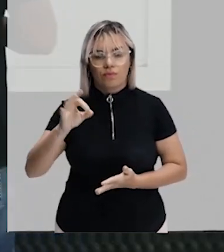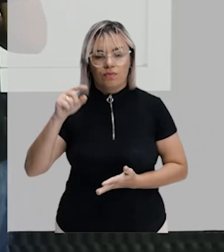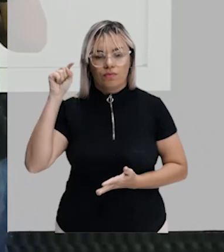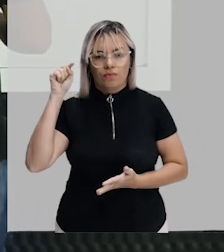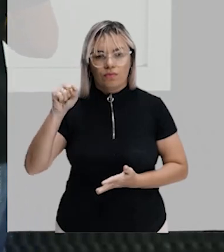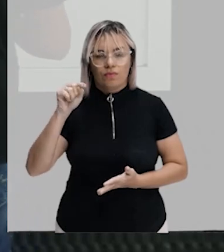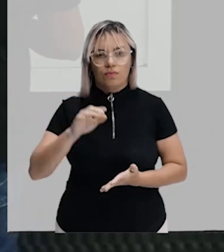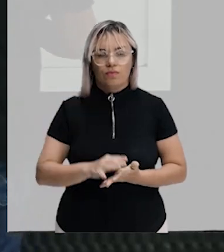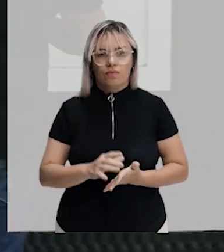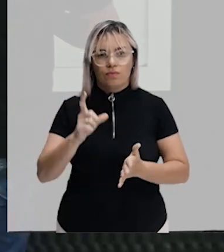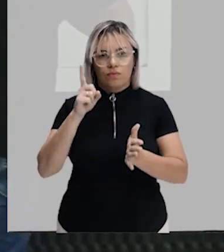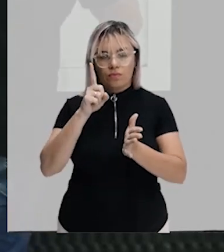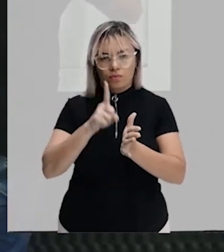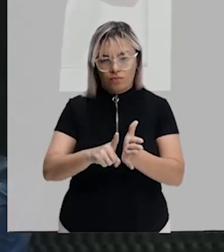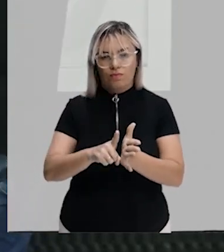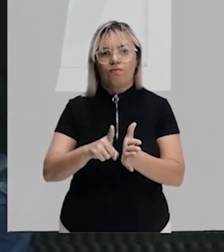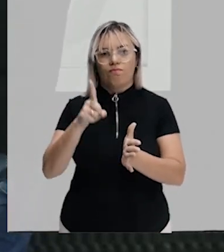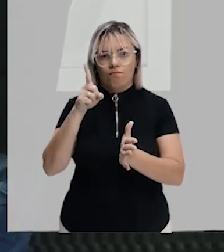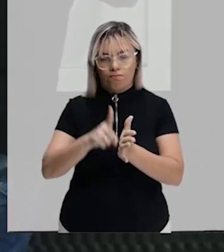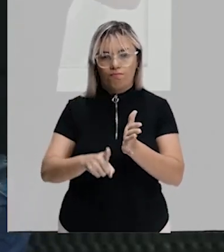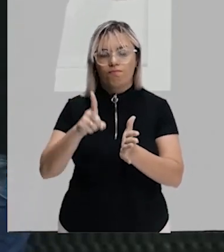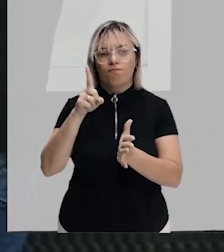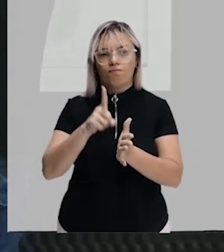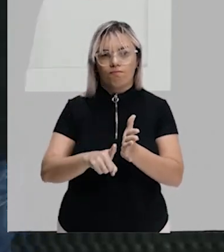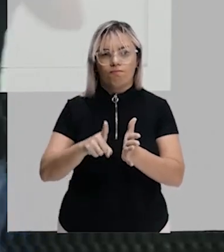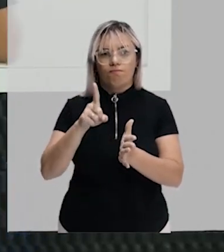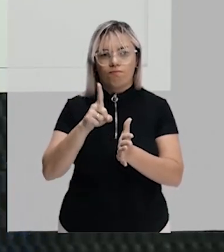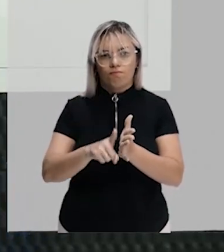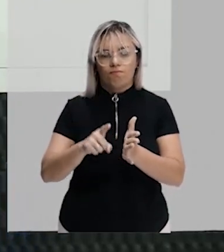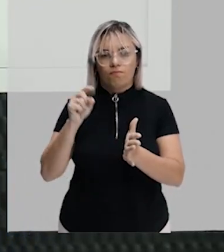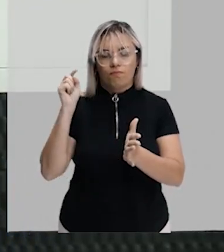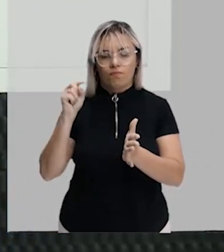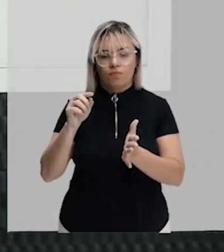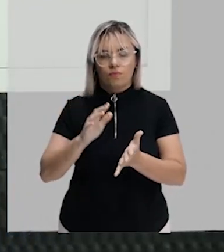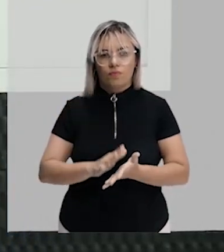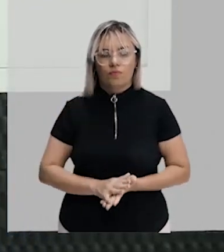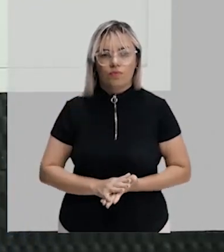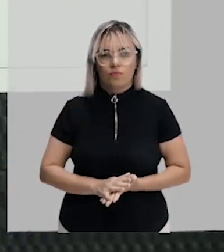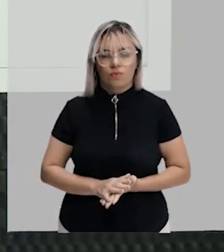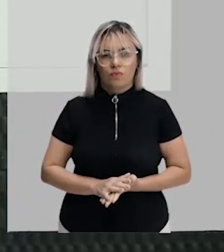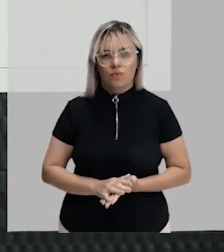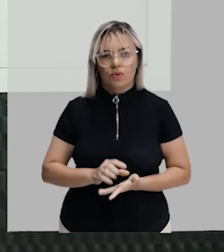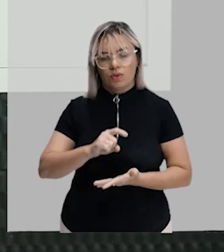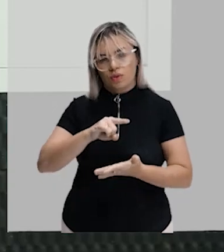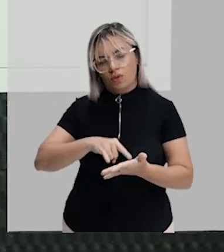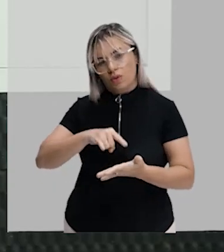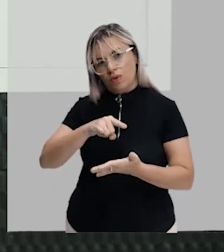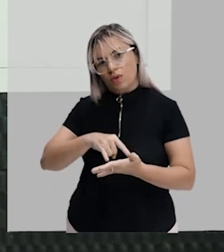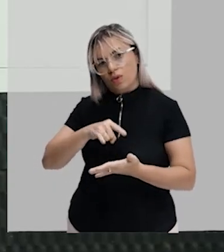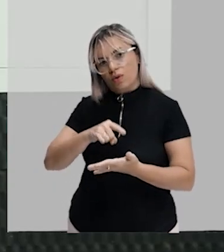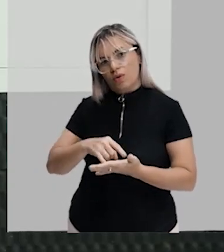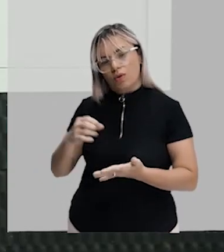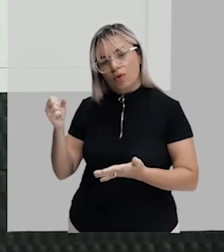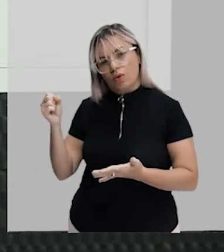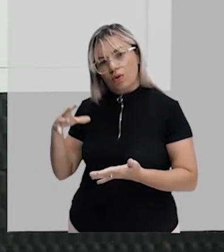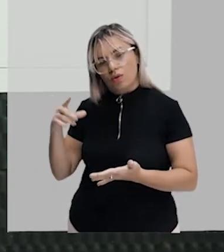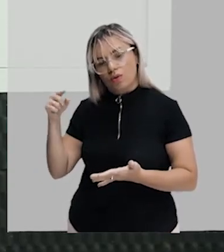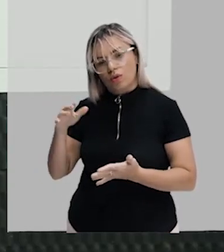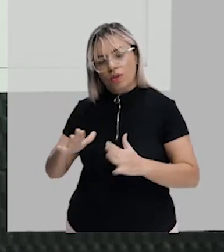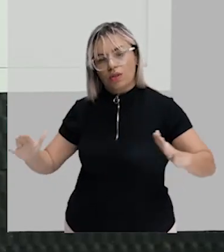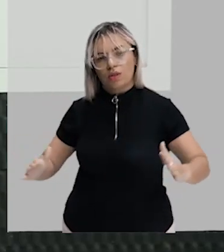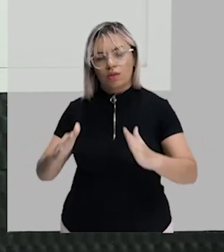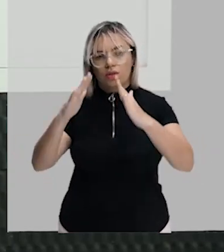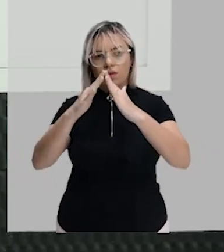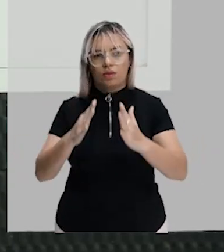foi a economia, de quanto foi o desconto aí na conta de energia dessa residência, certo?